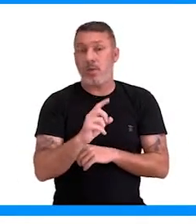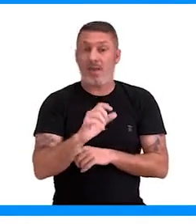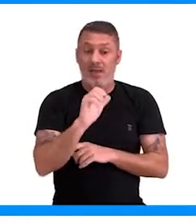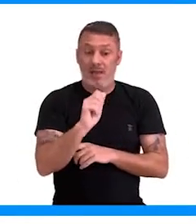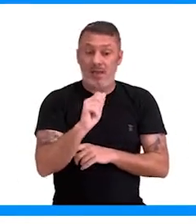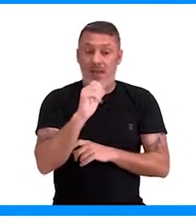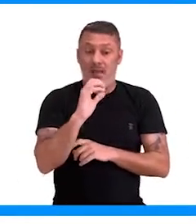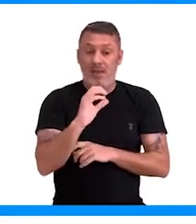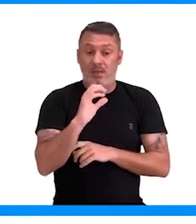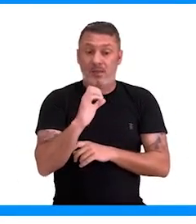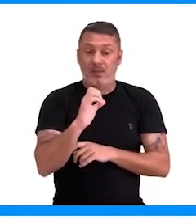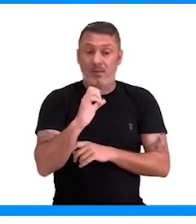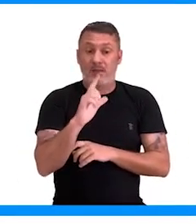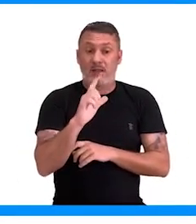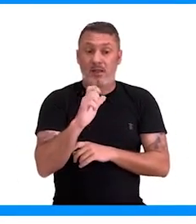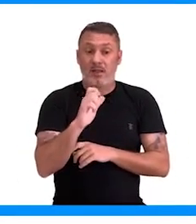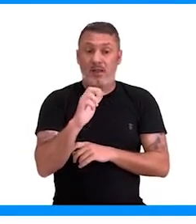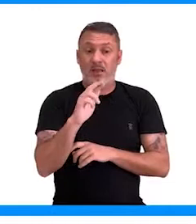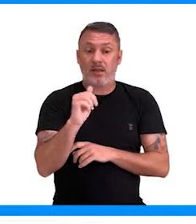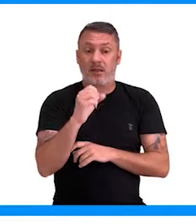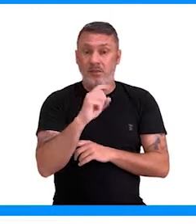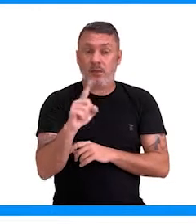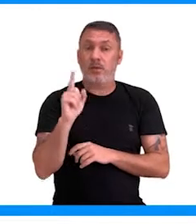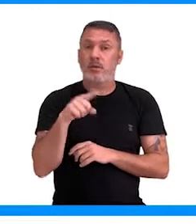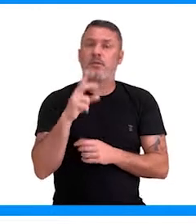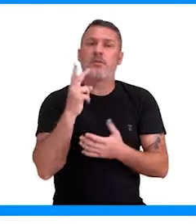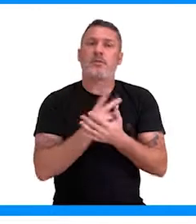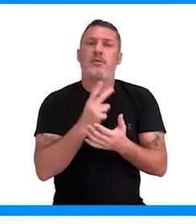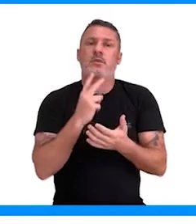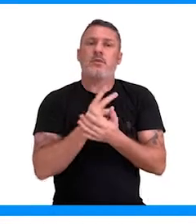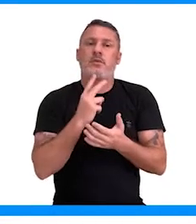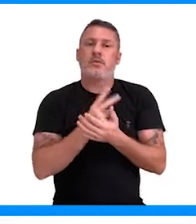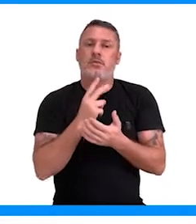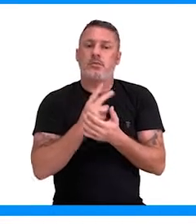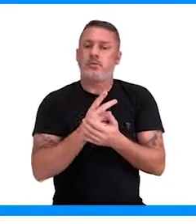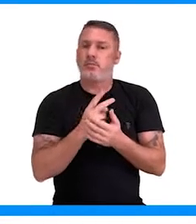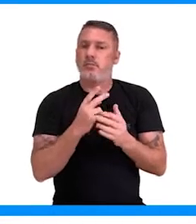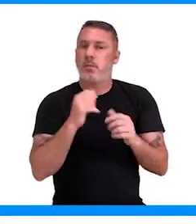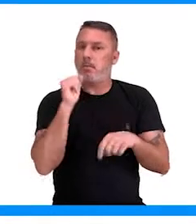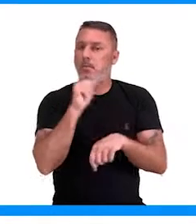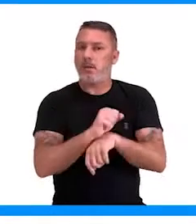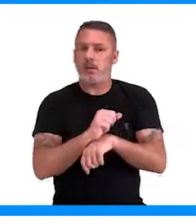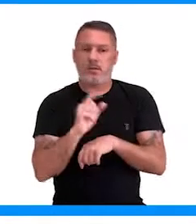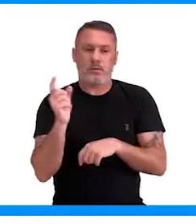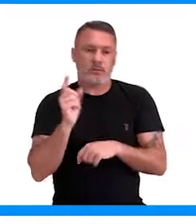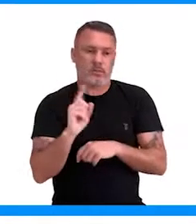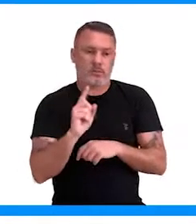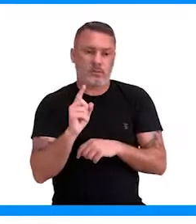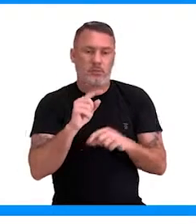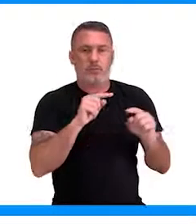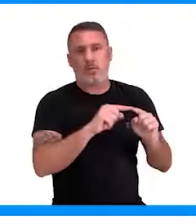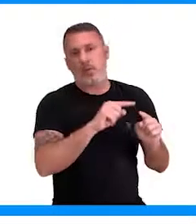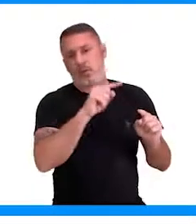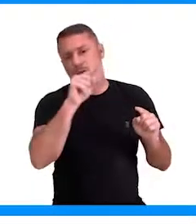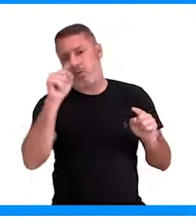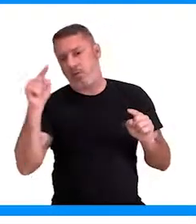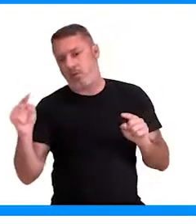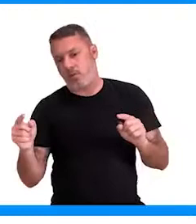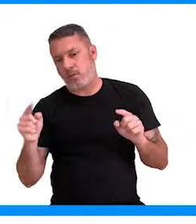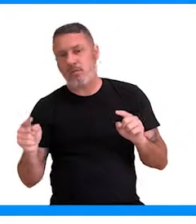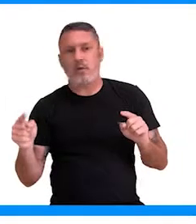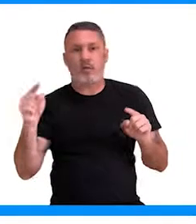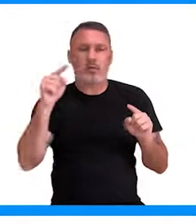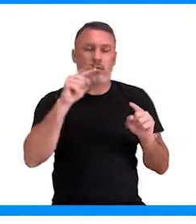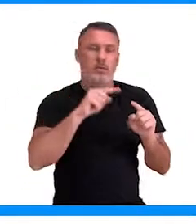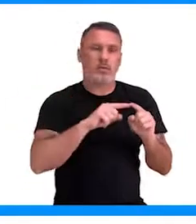é constante. O G de menos 10 metros por segundo ao quadrado é uma constante.